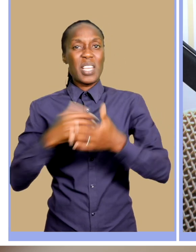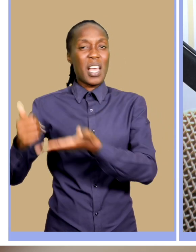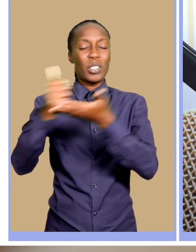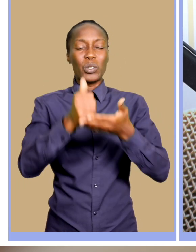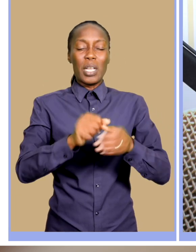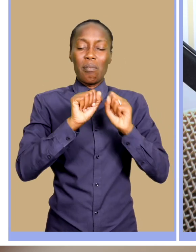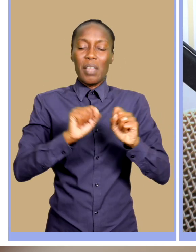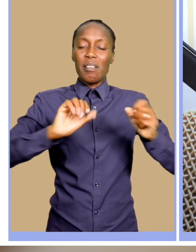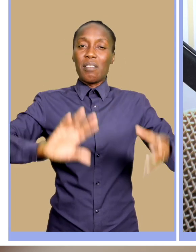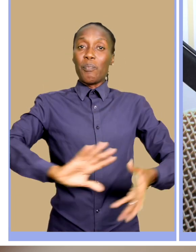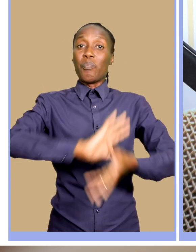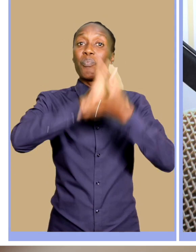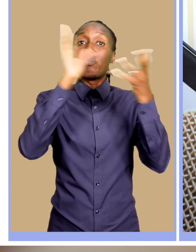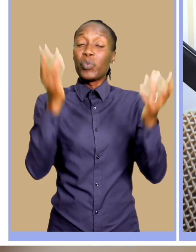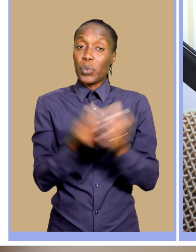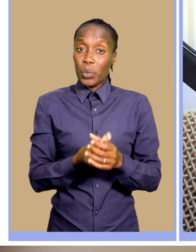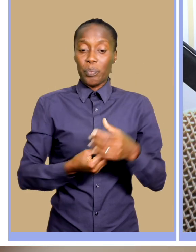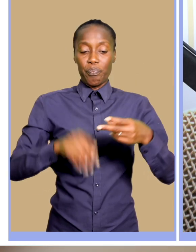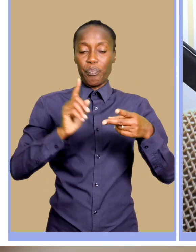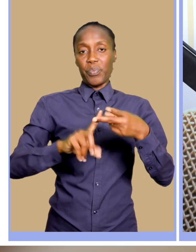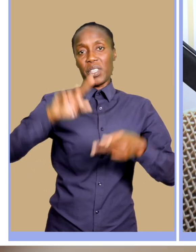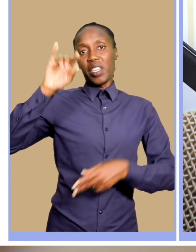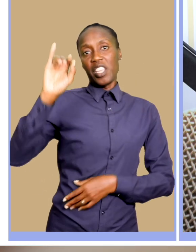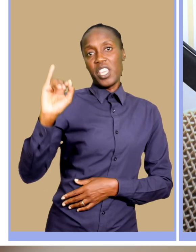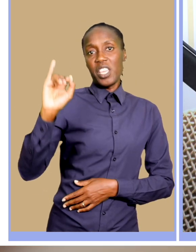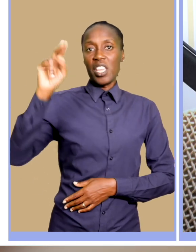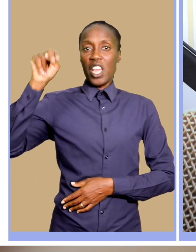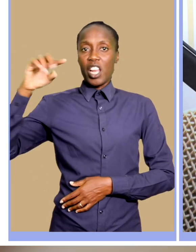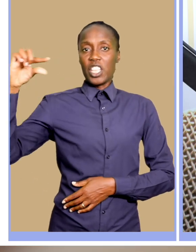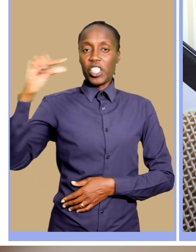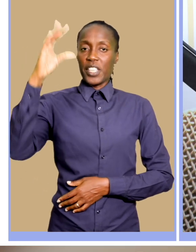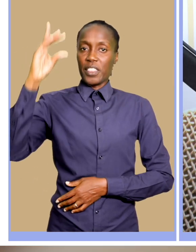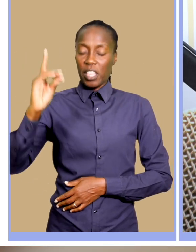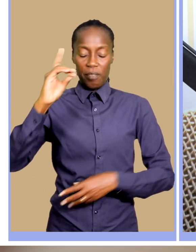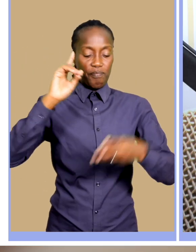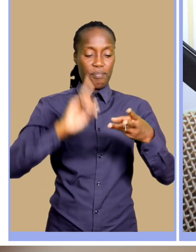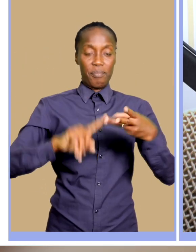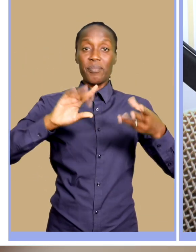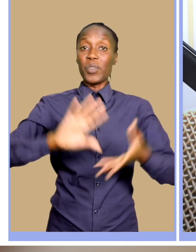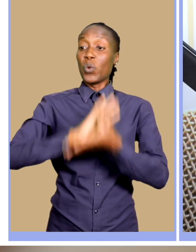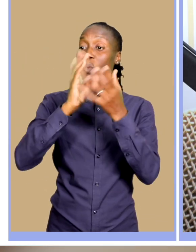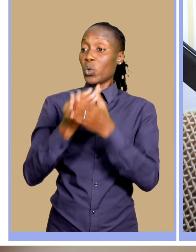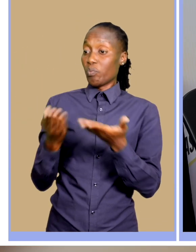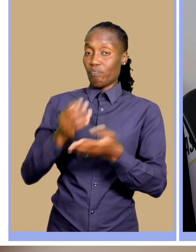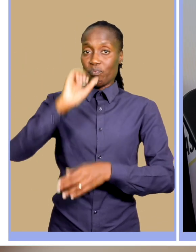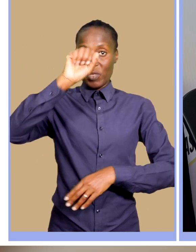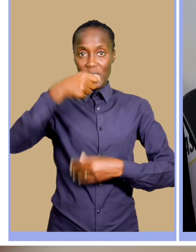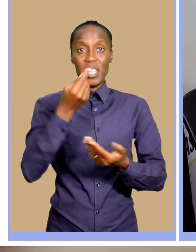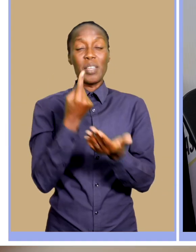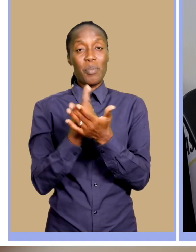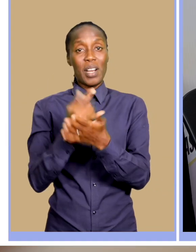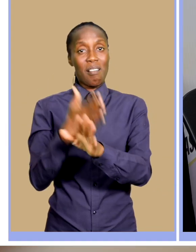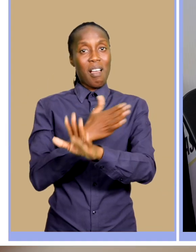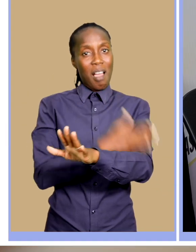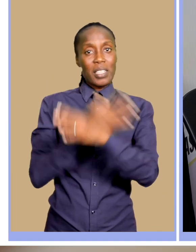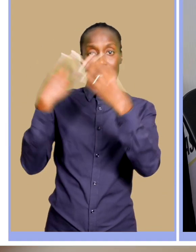devem, exatamente, todos devem estar devidamente preparados em termos de formação. Ou seja, é onde eu queria chegar